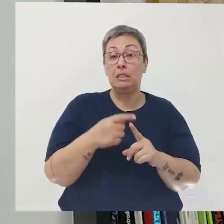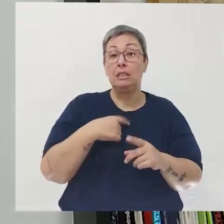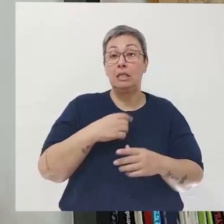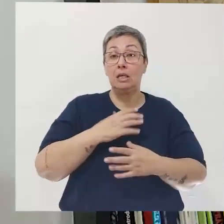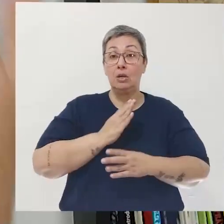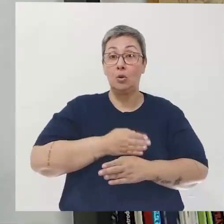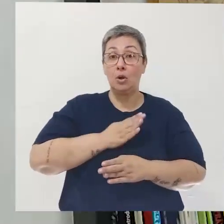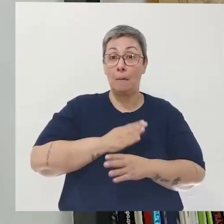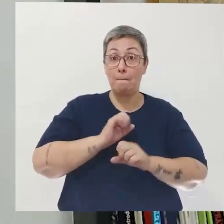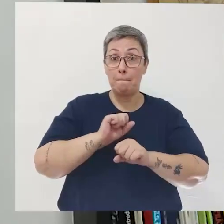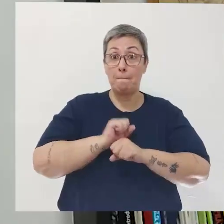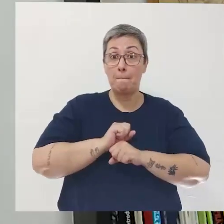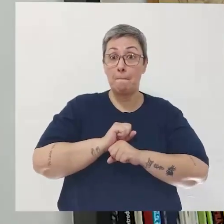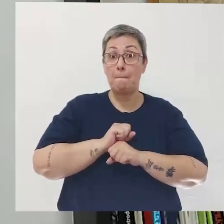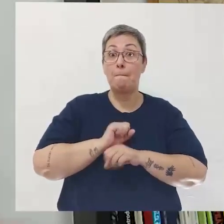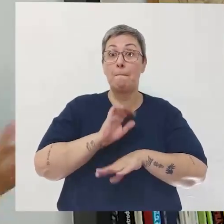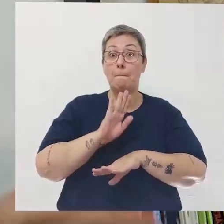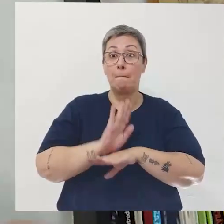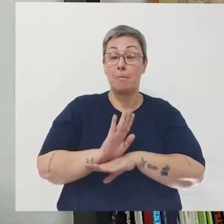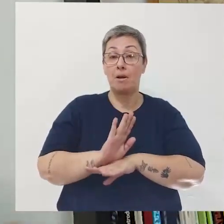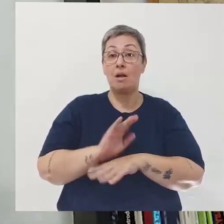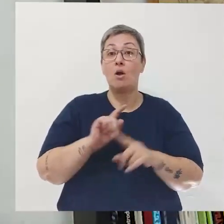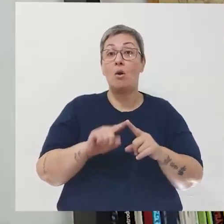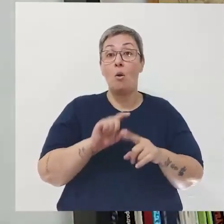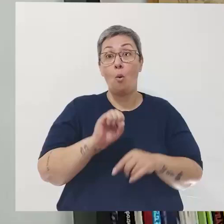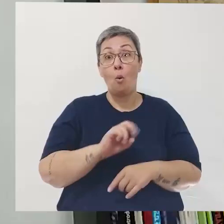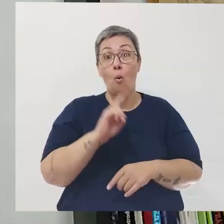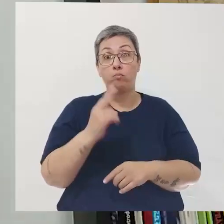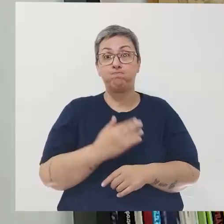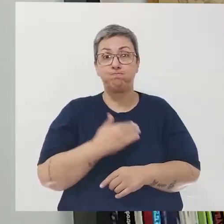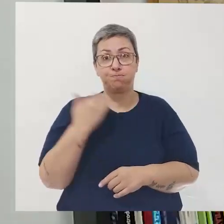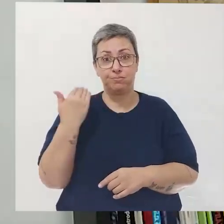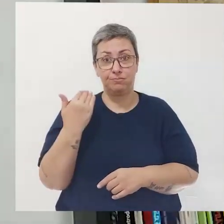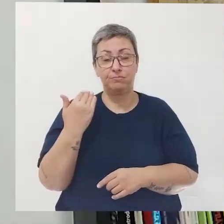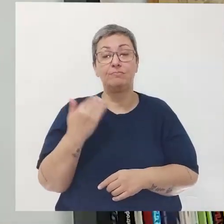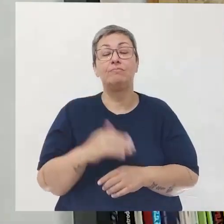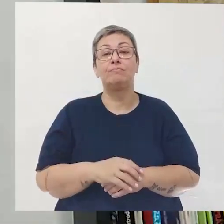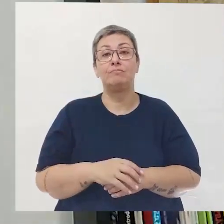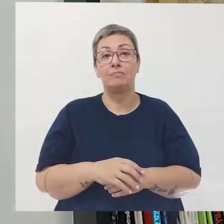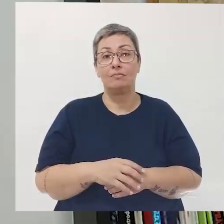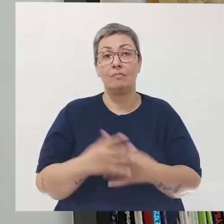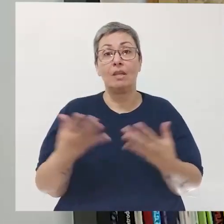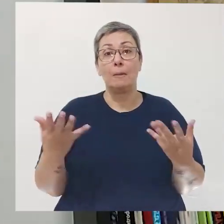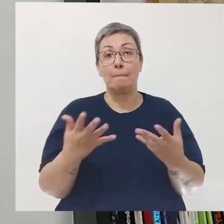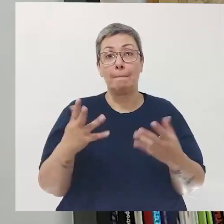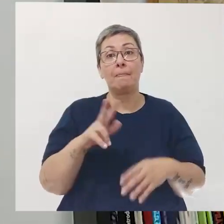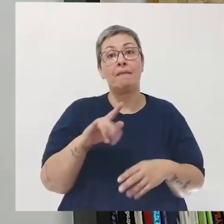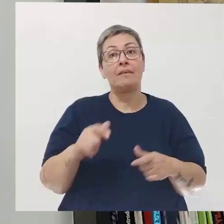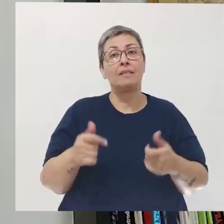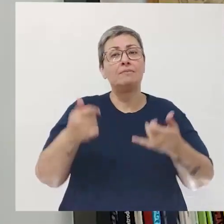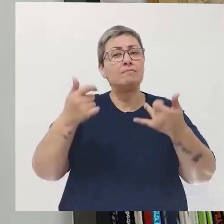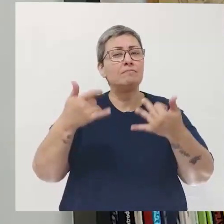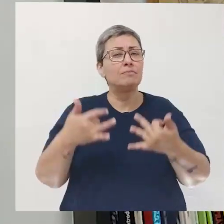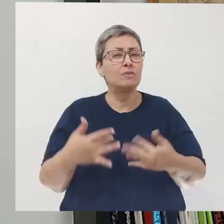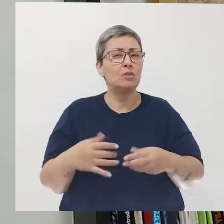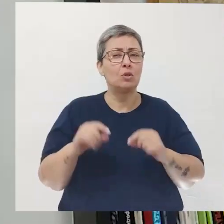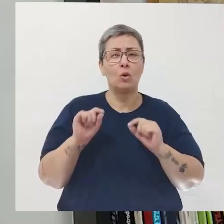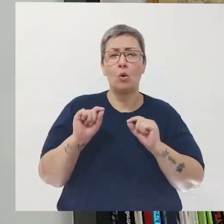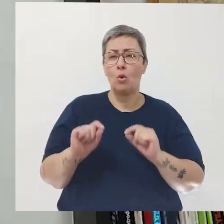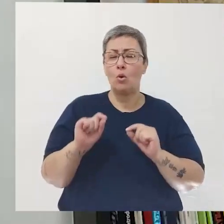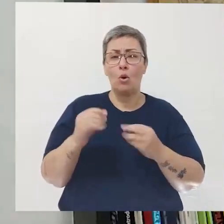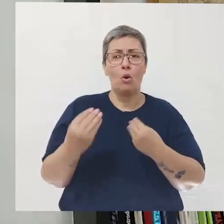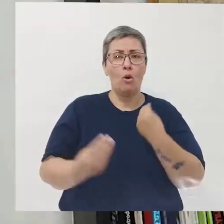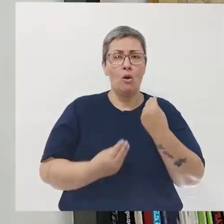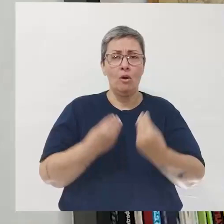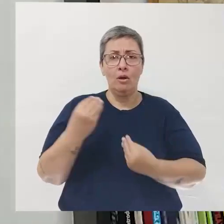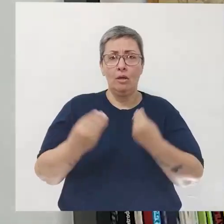terceiro grau, parada cardiorrespiratória ou até mesmo levar a pessoa a óbito. Então, a gente vai conversar um